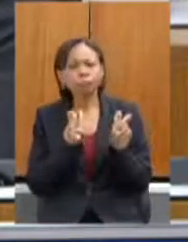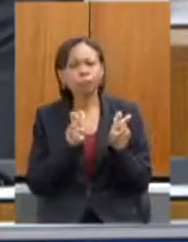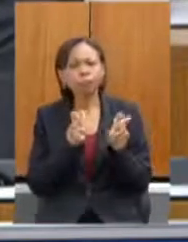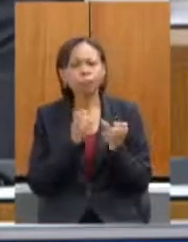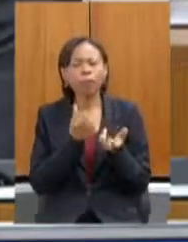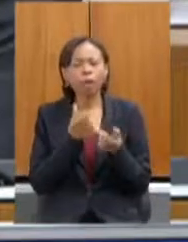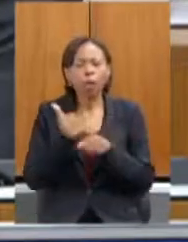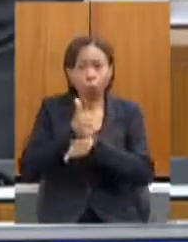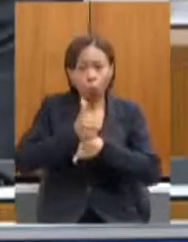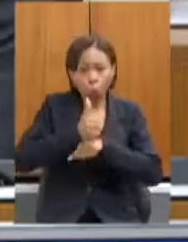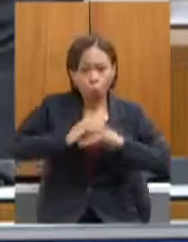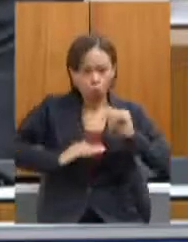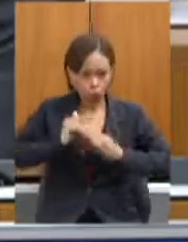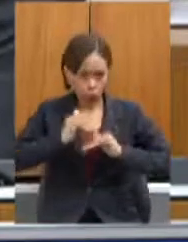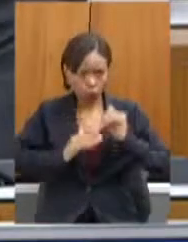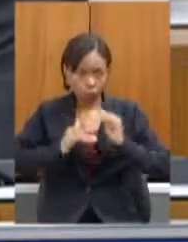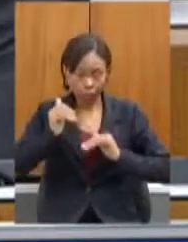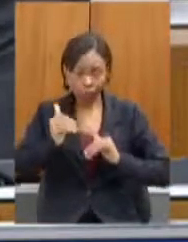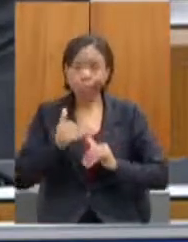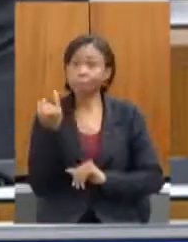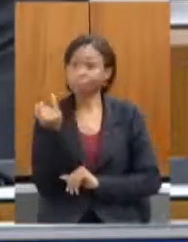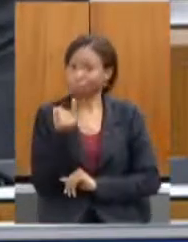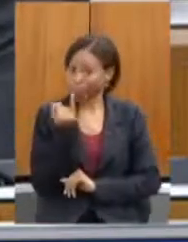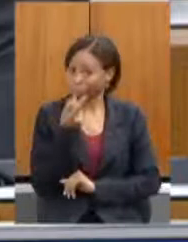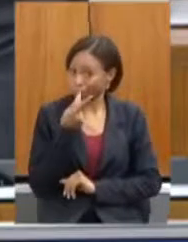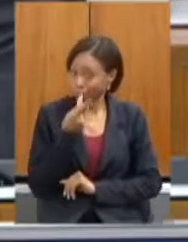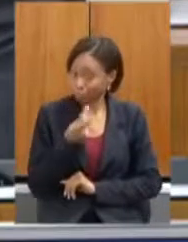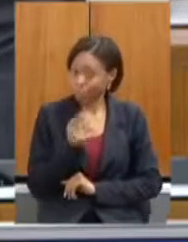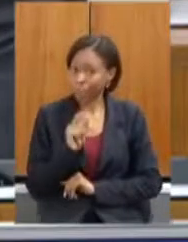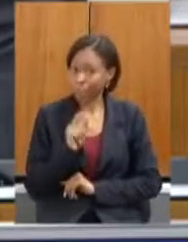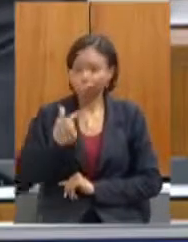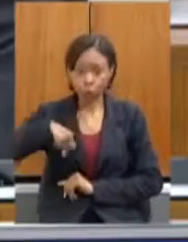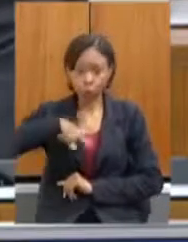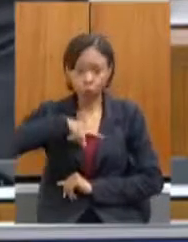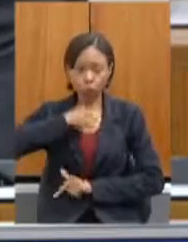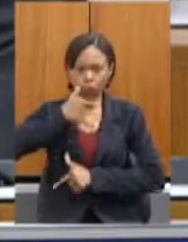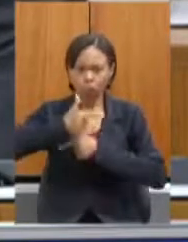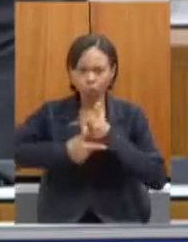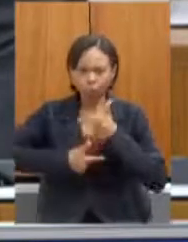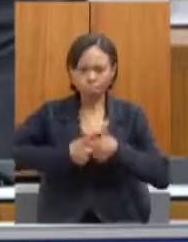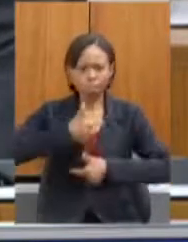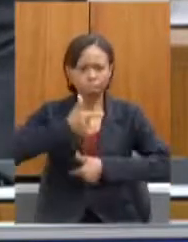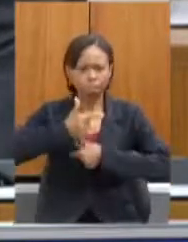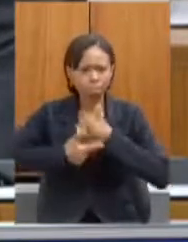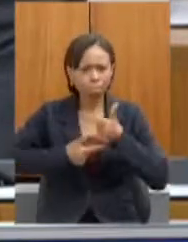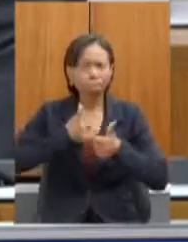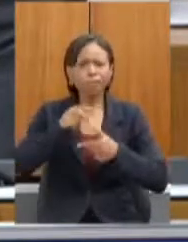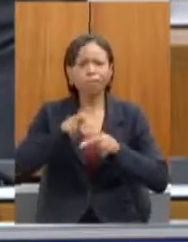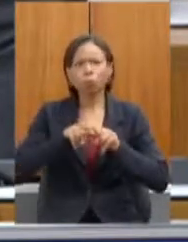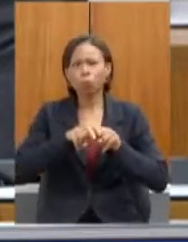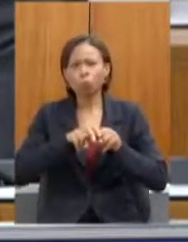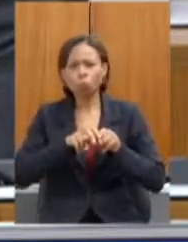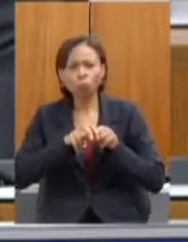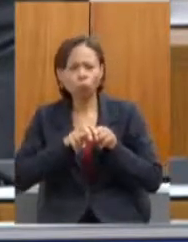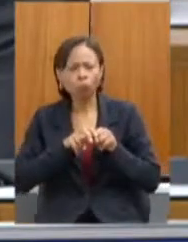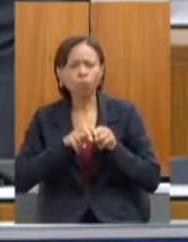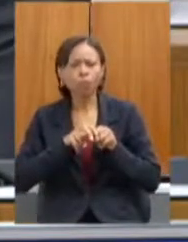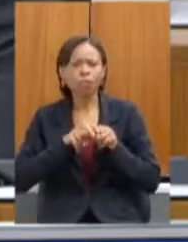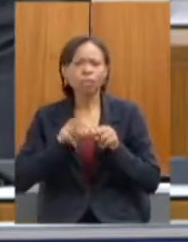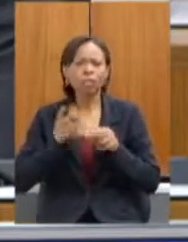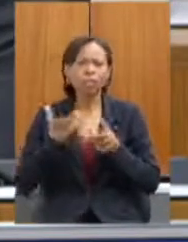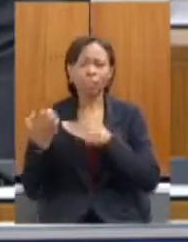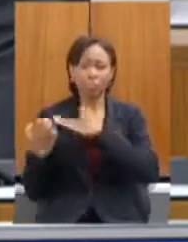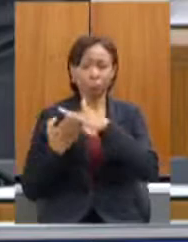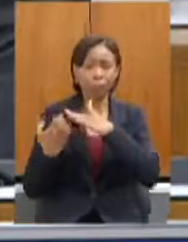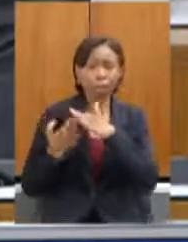recursos humanos isso é importante assim como nós trabalhamos muito por conta de dos nossos prestadores